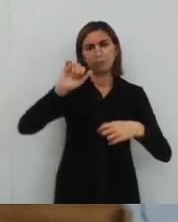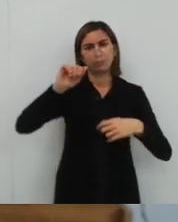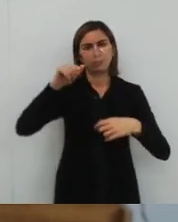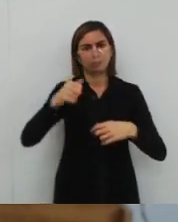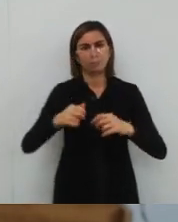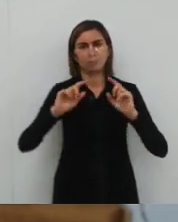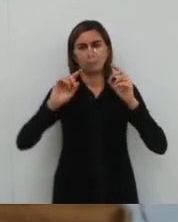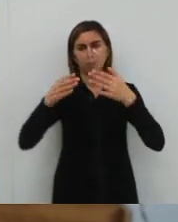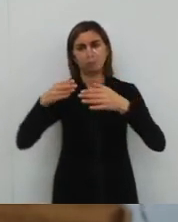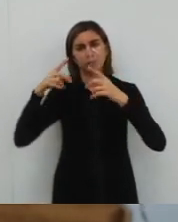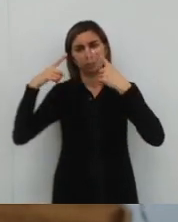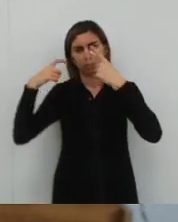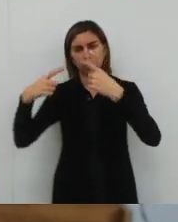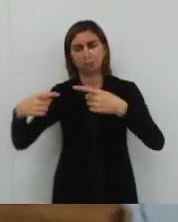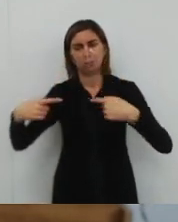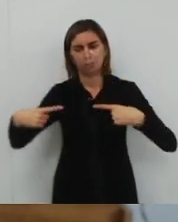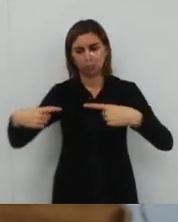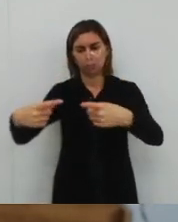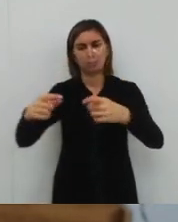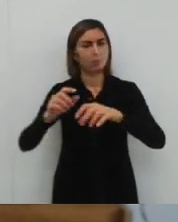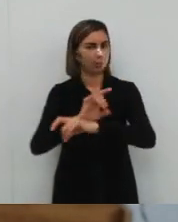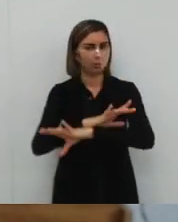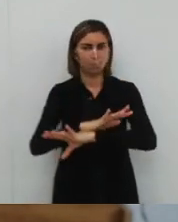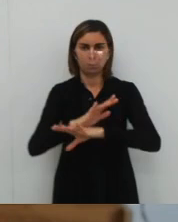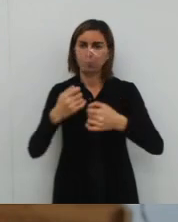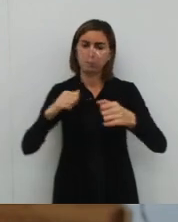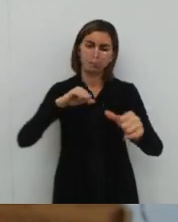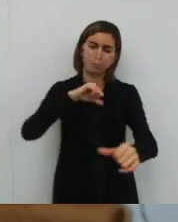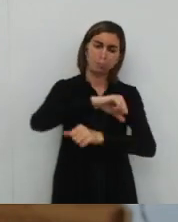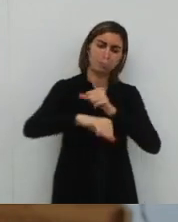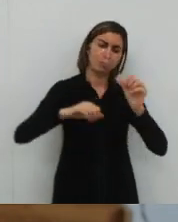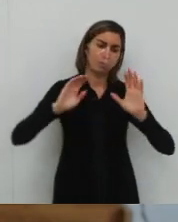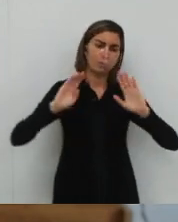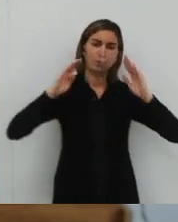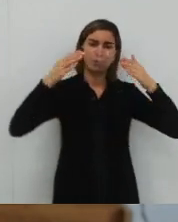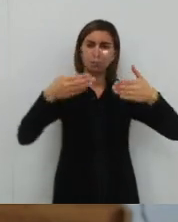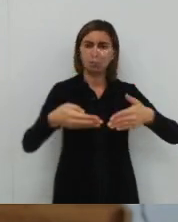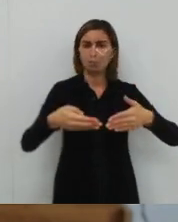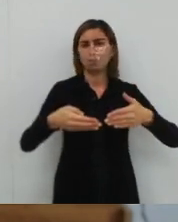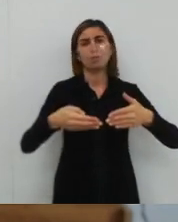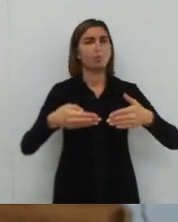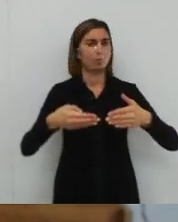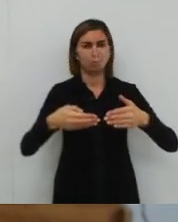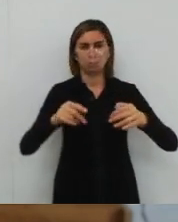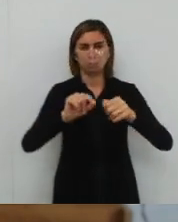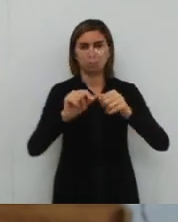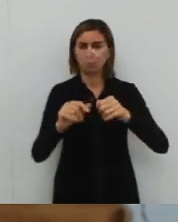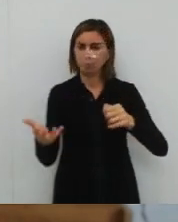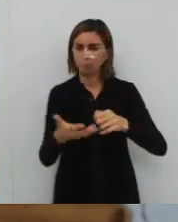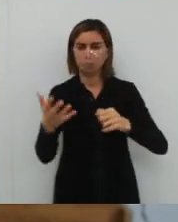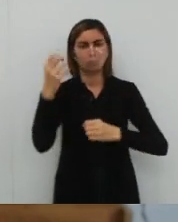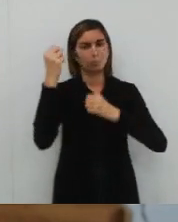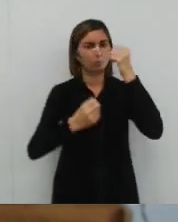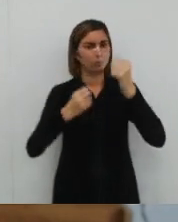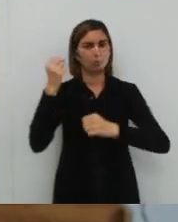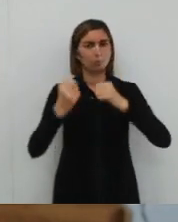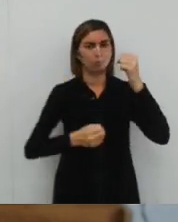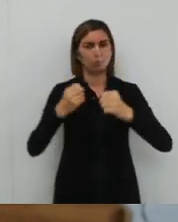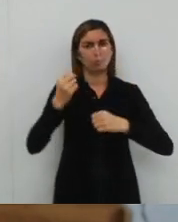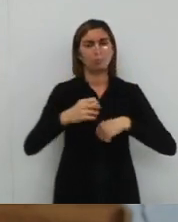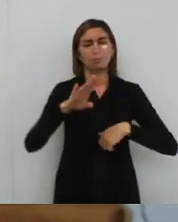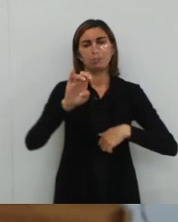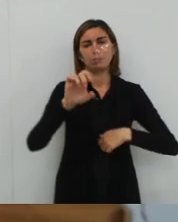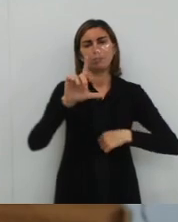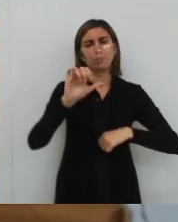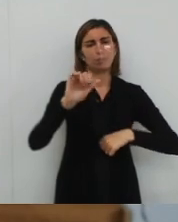para a guerra, acabou a guerra, ela precisava mudar a sua matriz de produção. E essa indústria